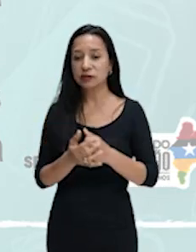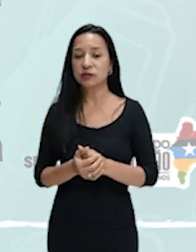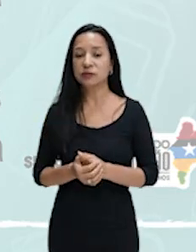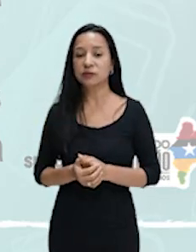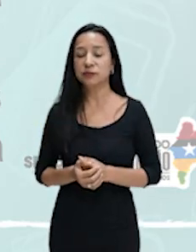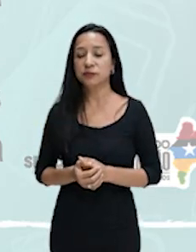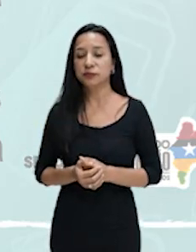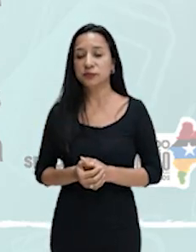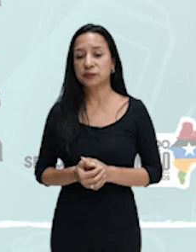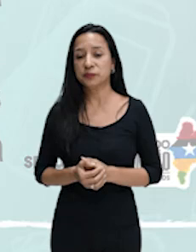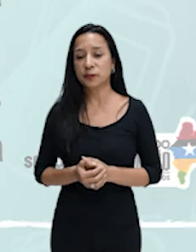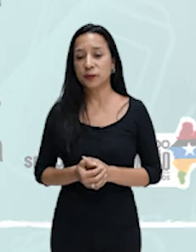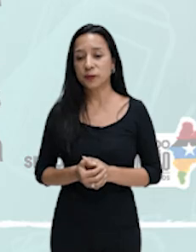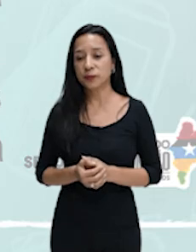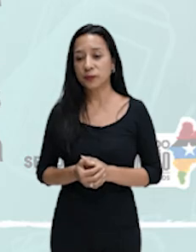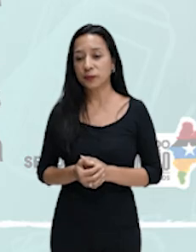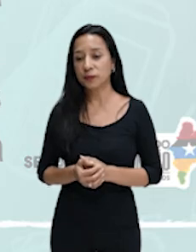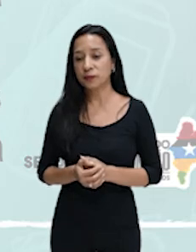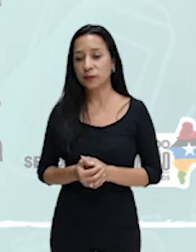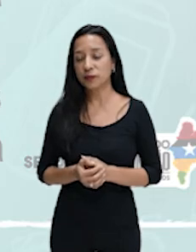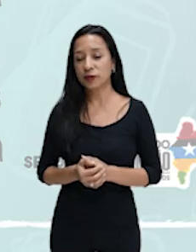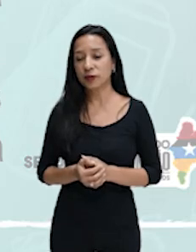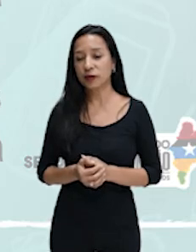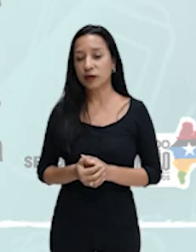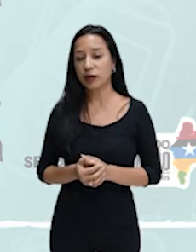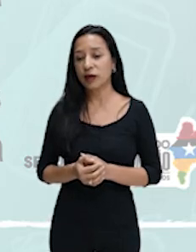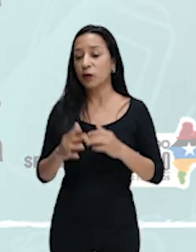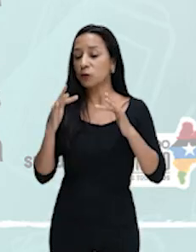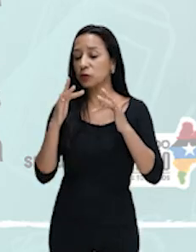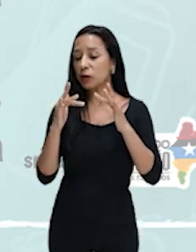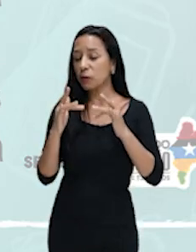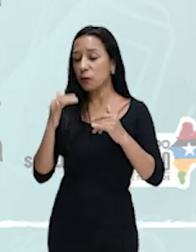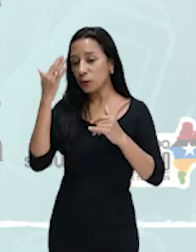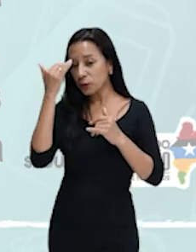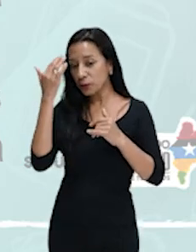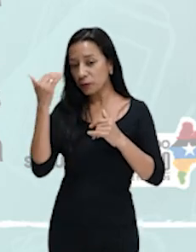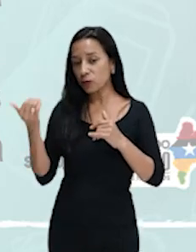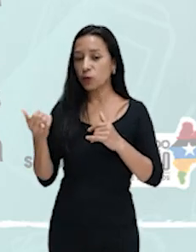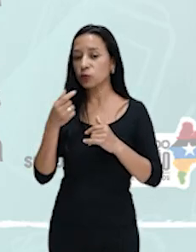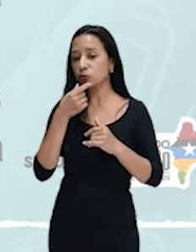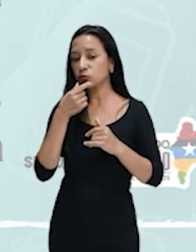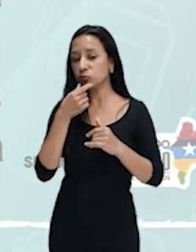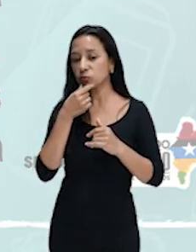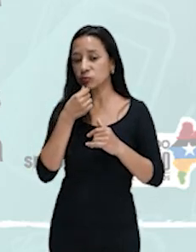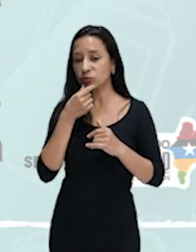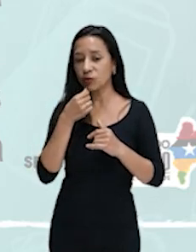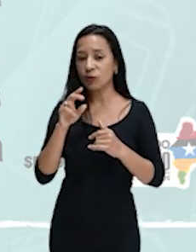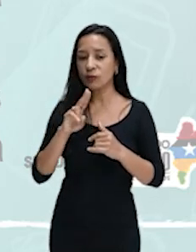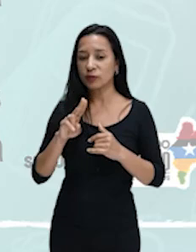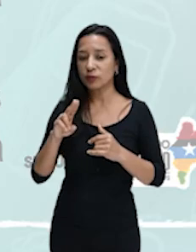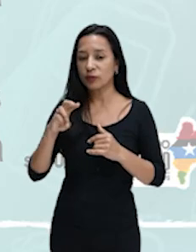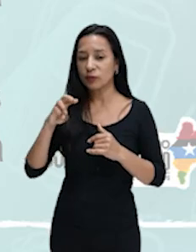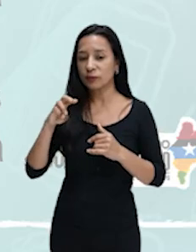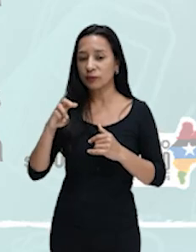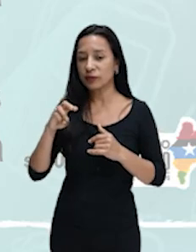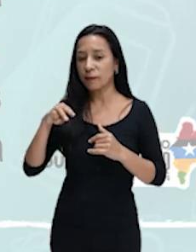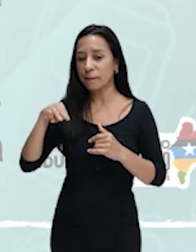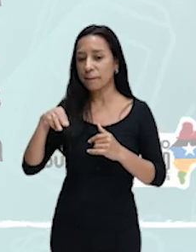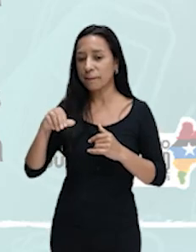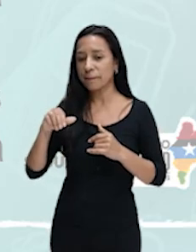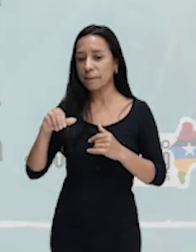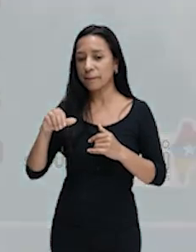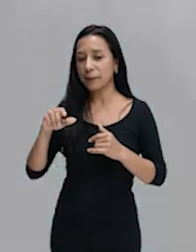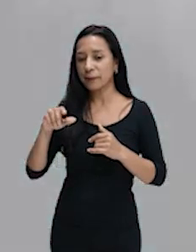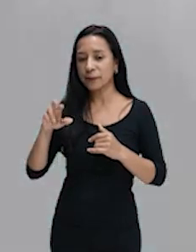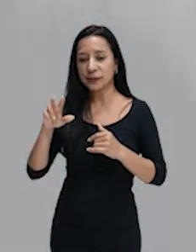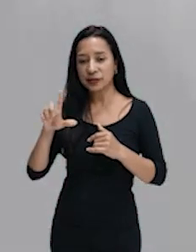Frida por cerca de 2 anos. Então, a infidelidade vinha aí dos dois lados. Conta a história que ela só foi infiel